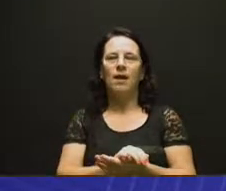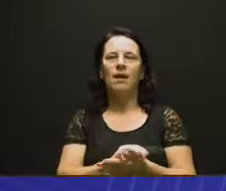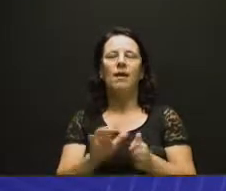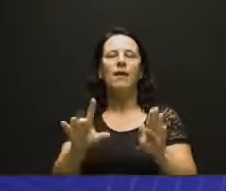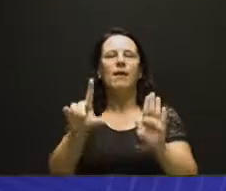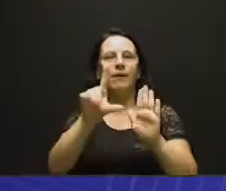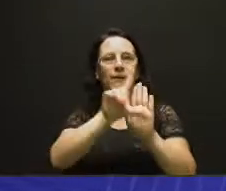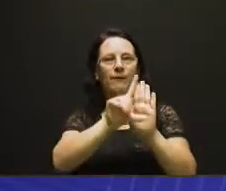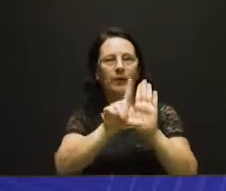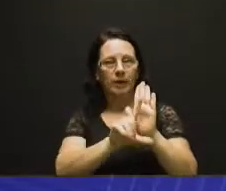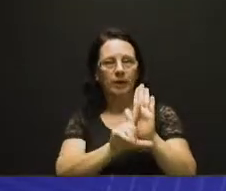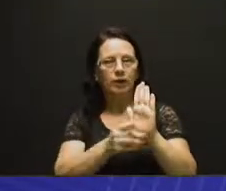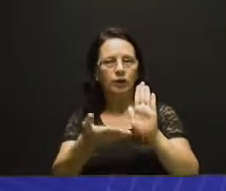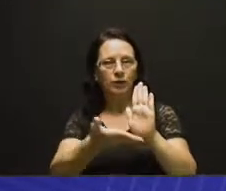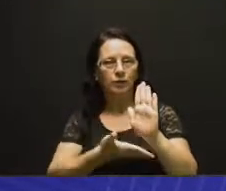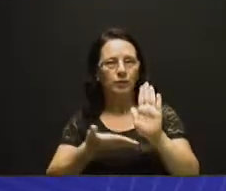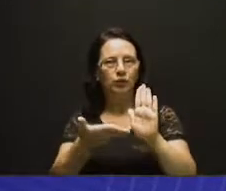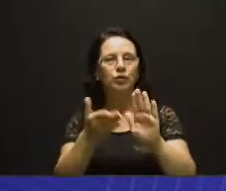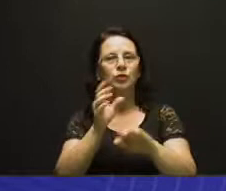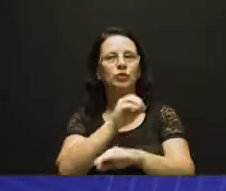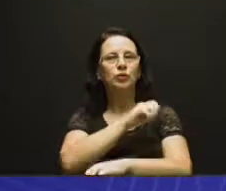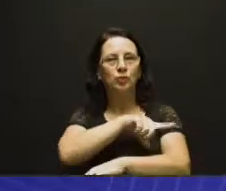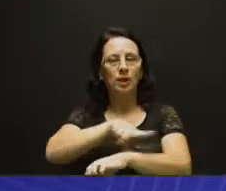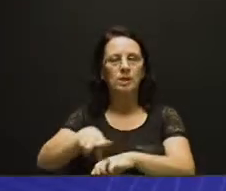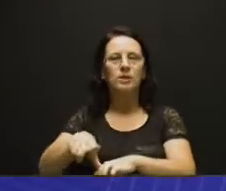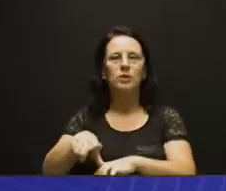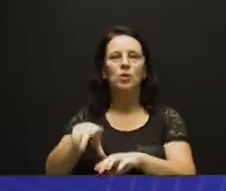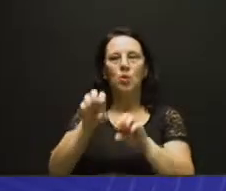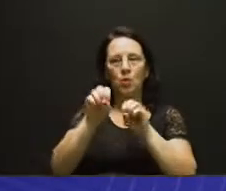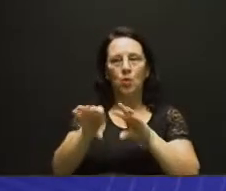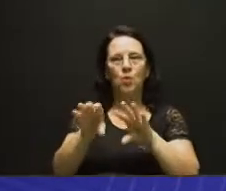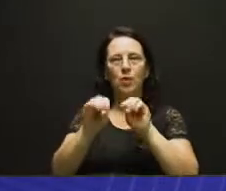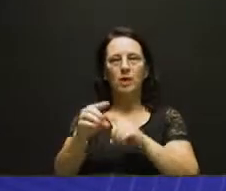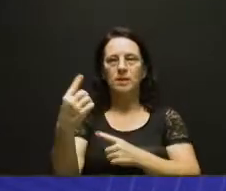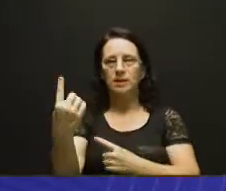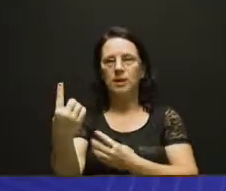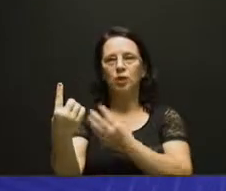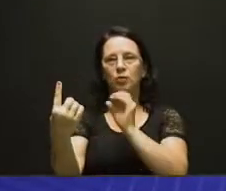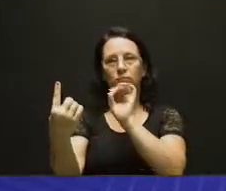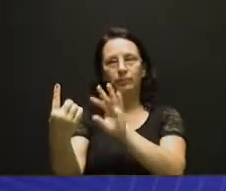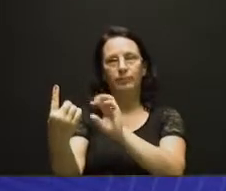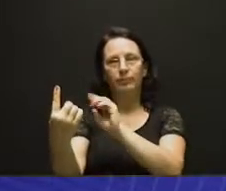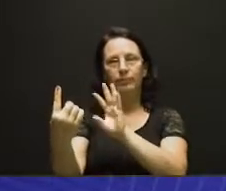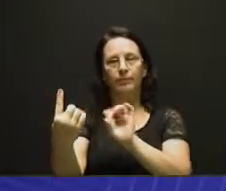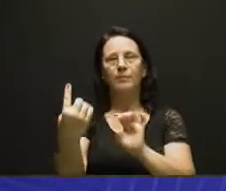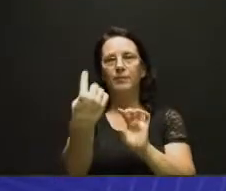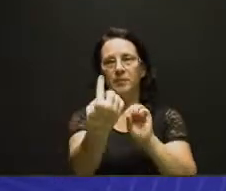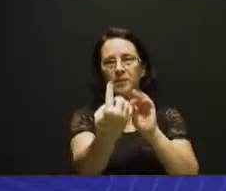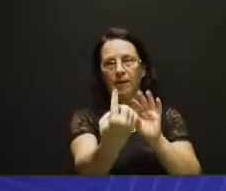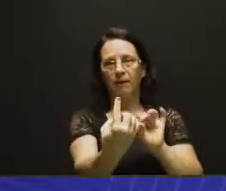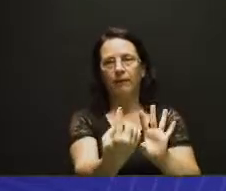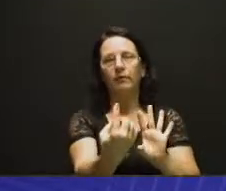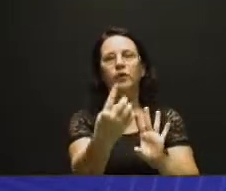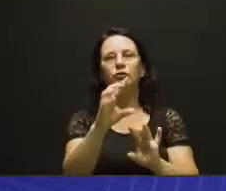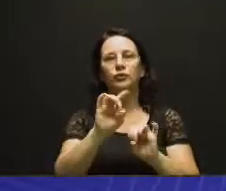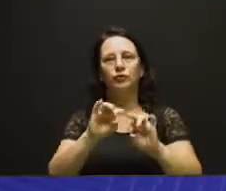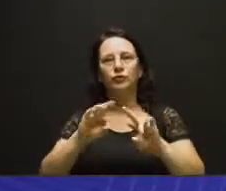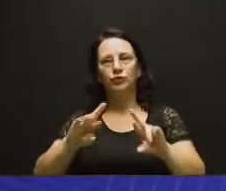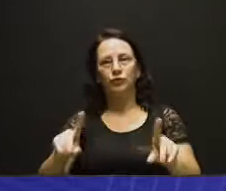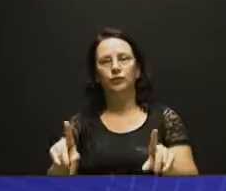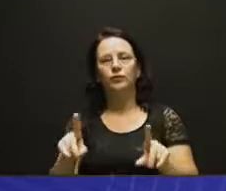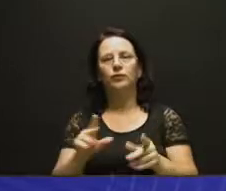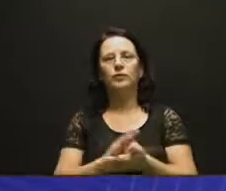diretrizes e bases da educação que garante o ensino individualizado de acordo com a especificidade de cada aluno ea sala de